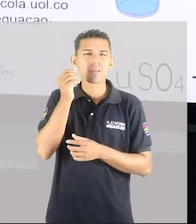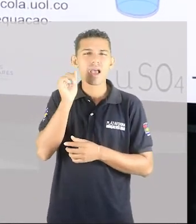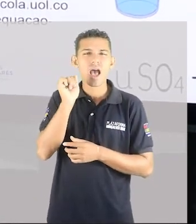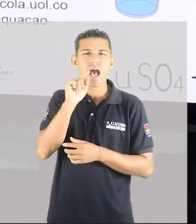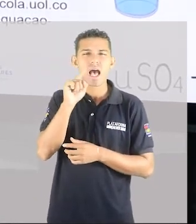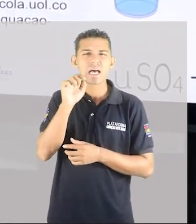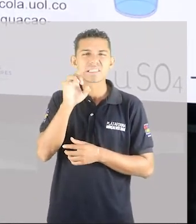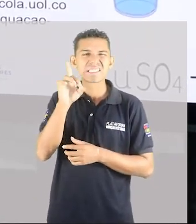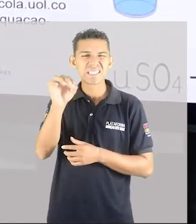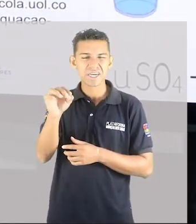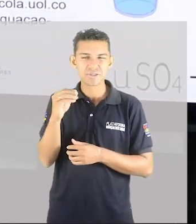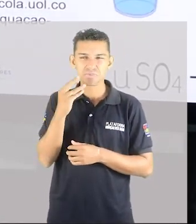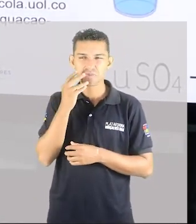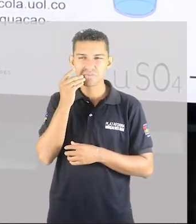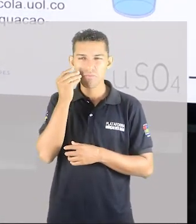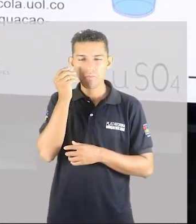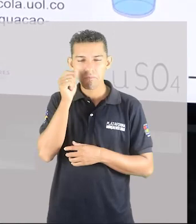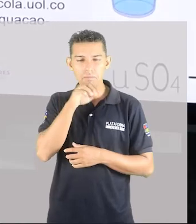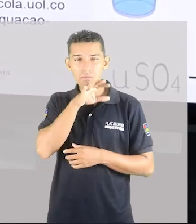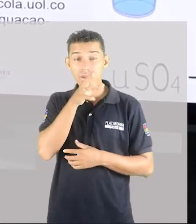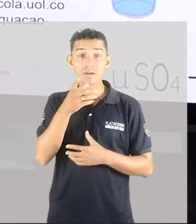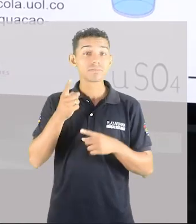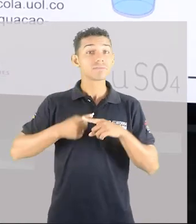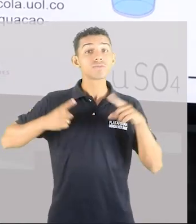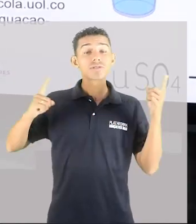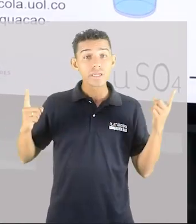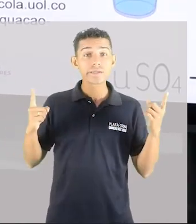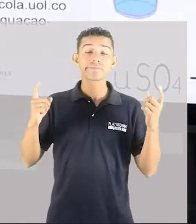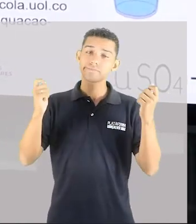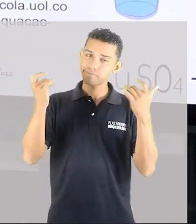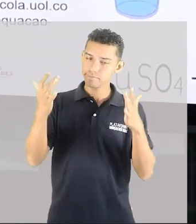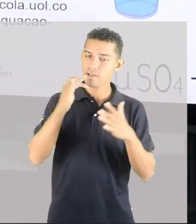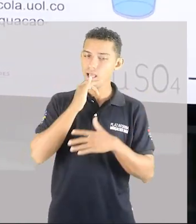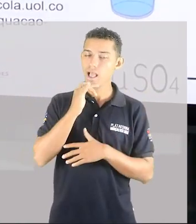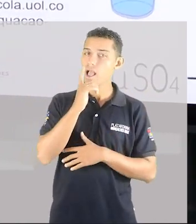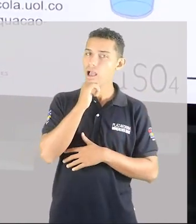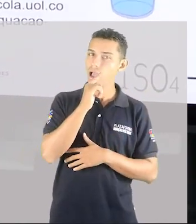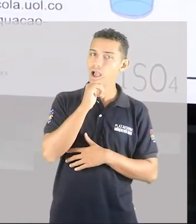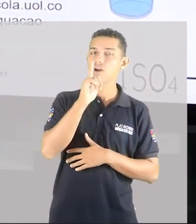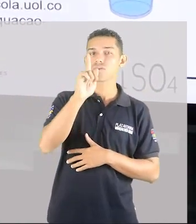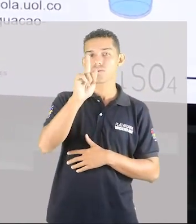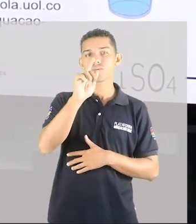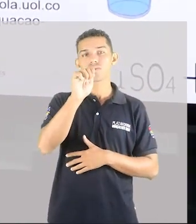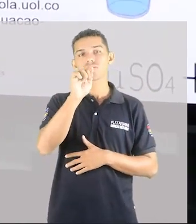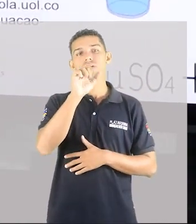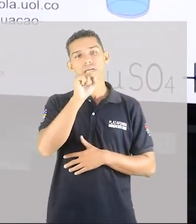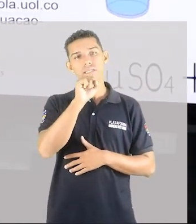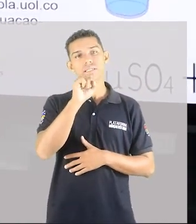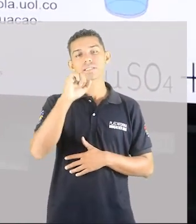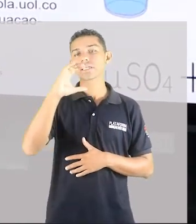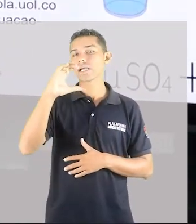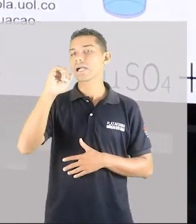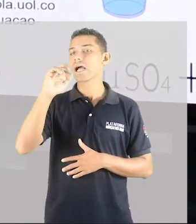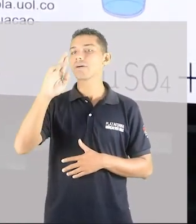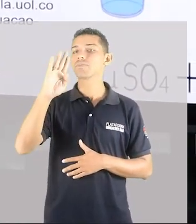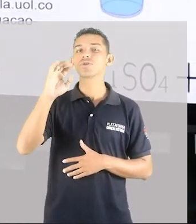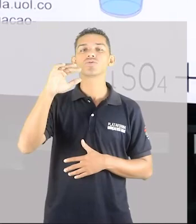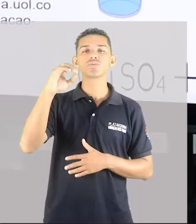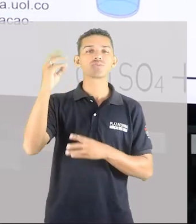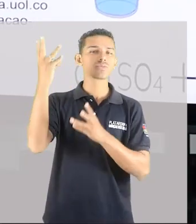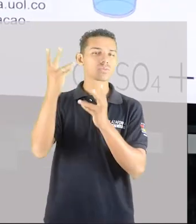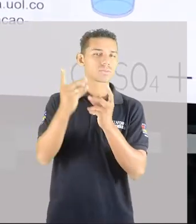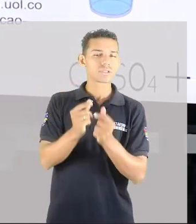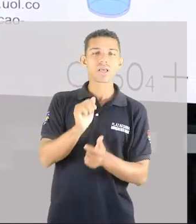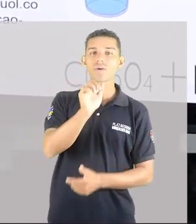azedo? Isso acontece por quê? Porque água com gás é água com gás carbônico e essa substância, bem que quando dissolvida em água, gera